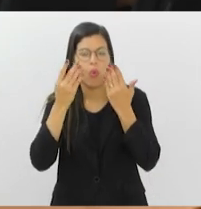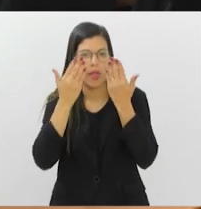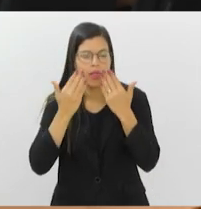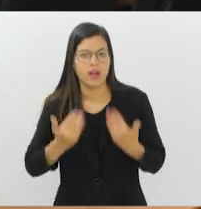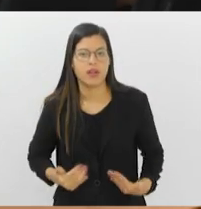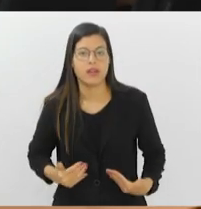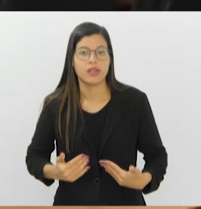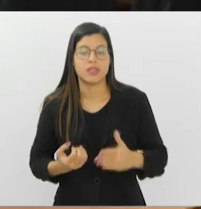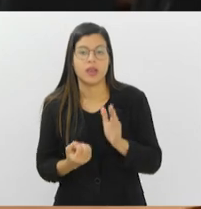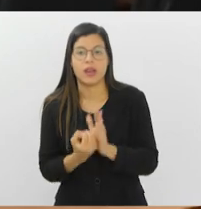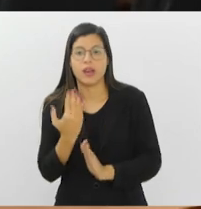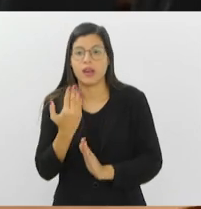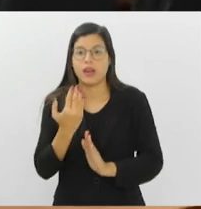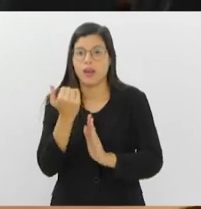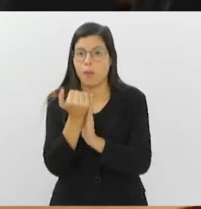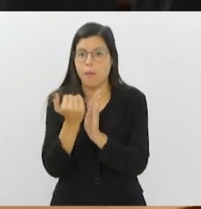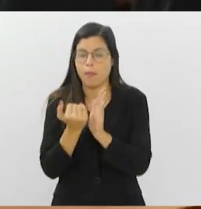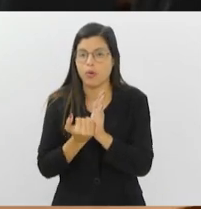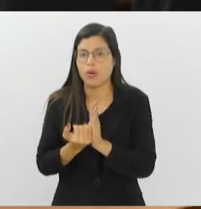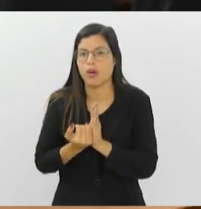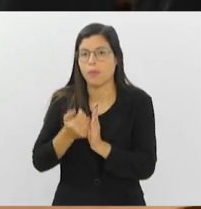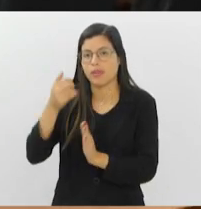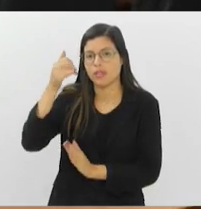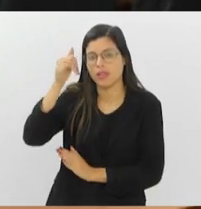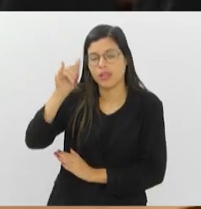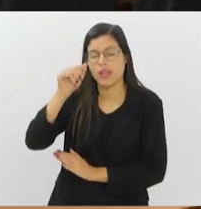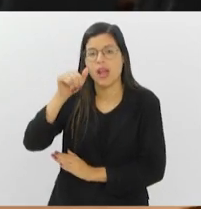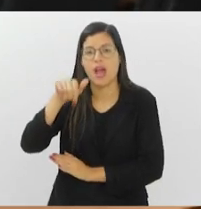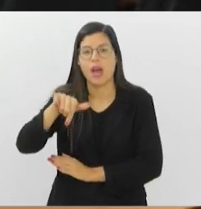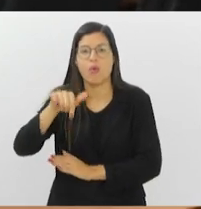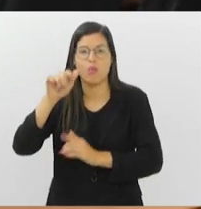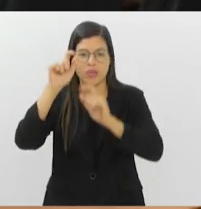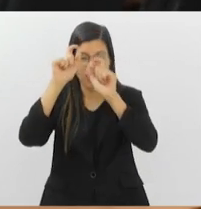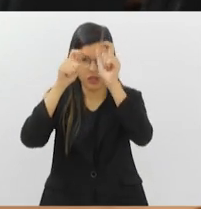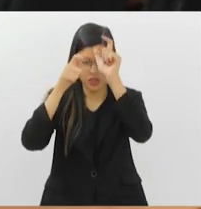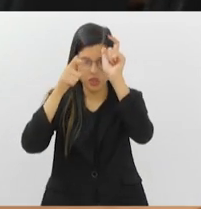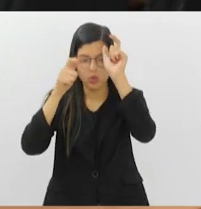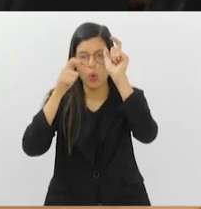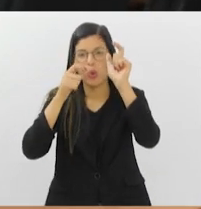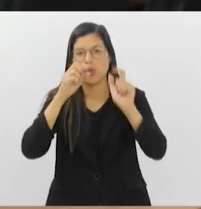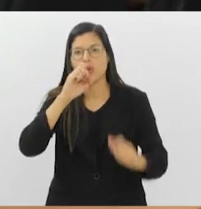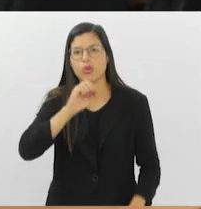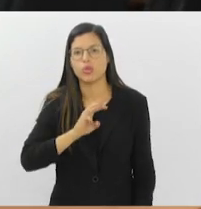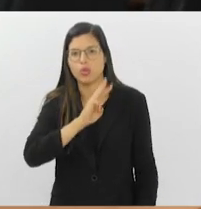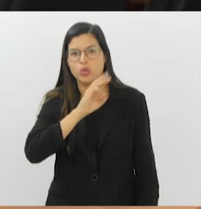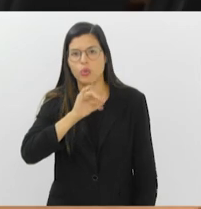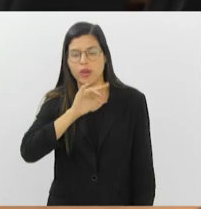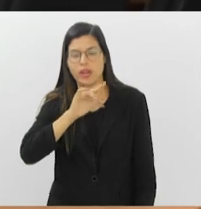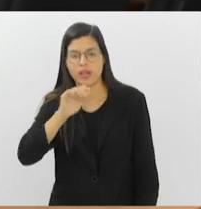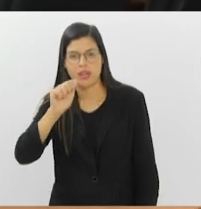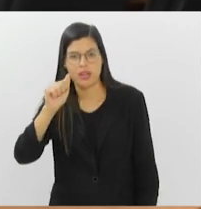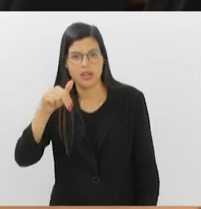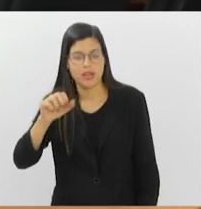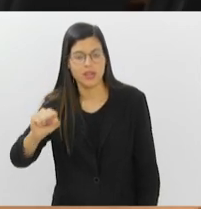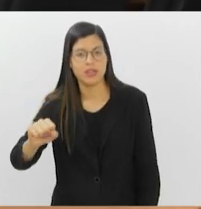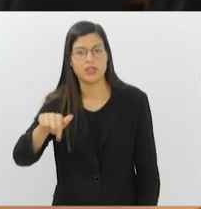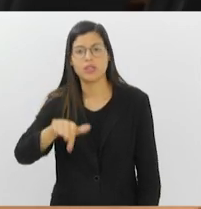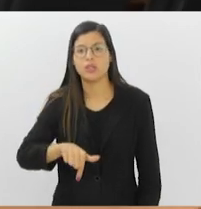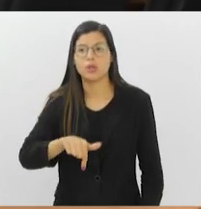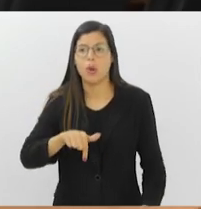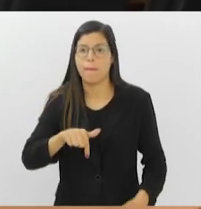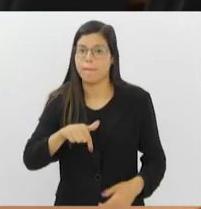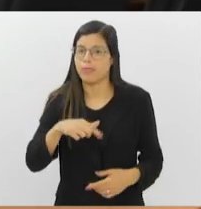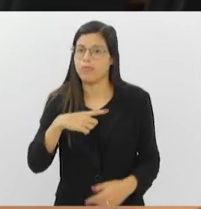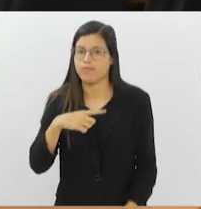programa de prevenção da saúde a síndrome de Williams uma doença Rara causada por alteração genética que provoca